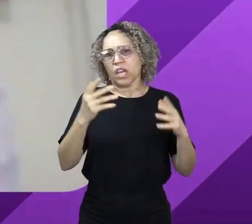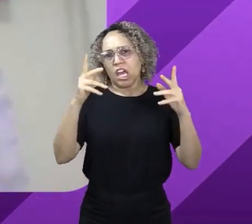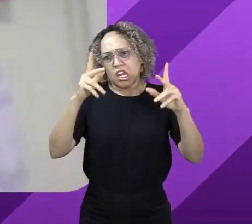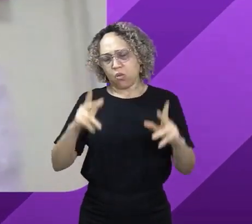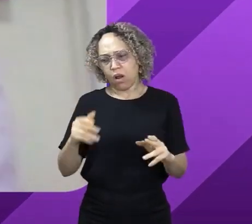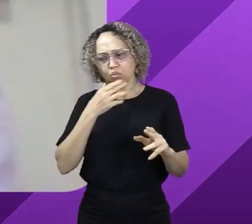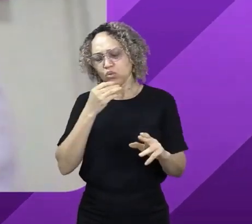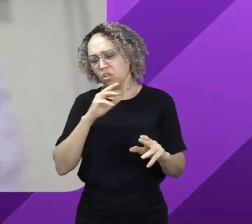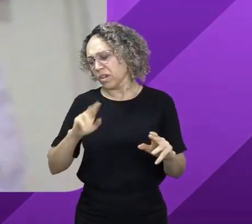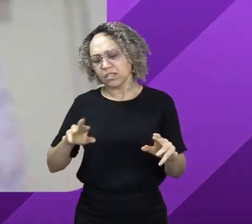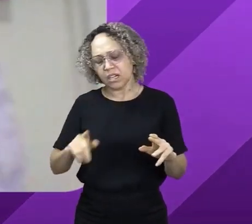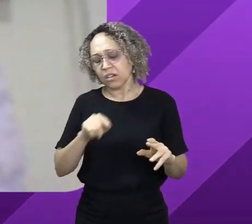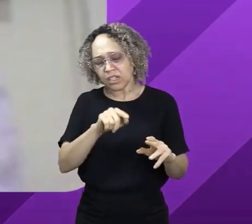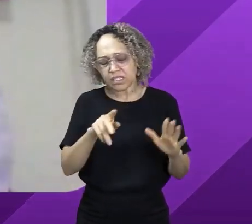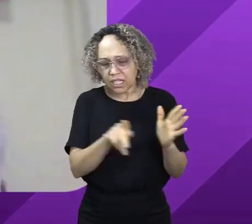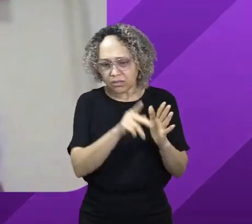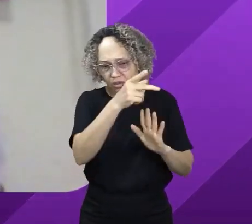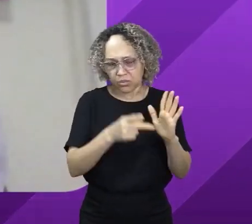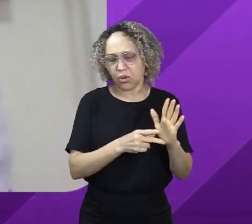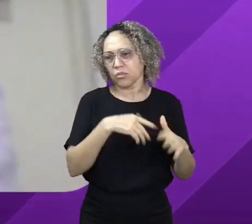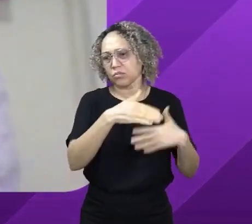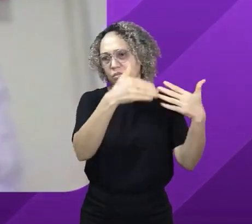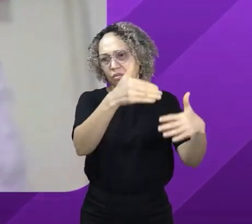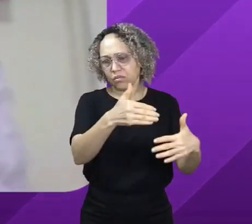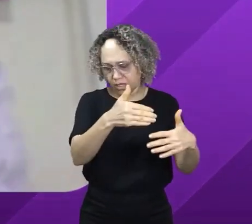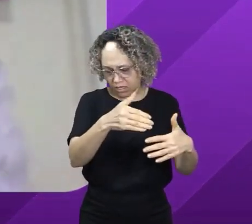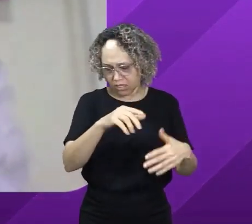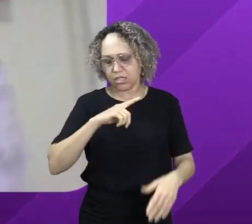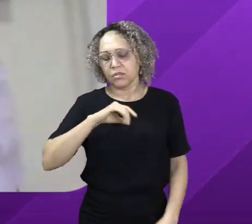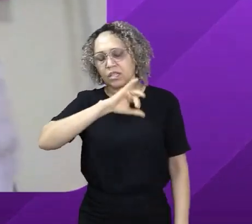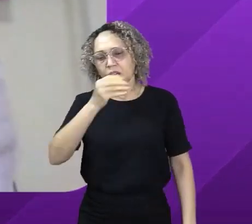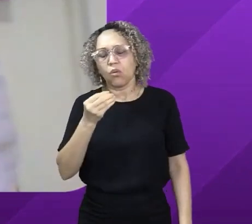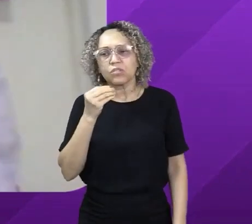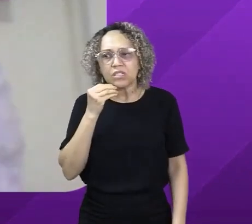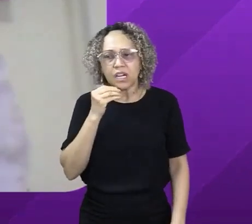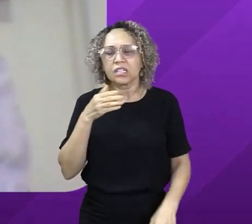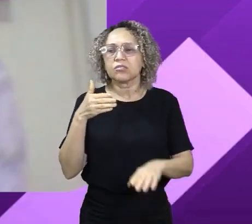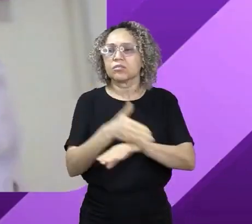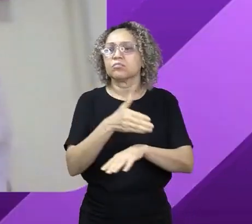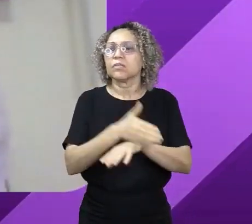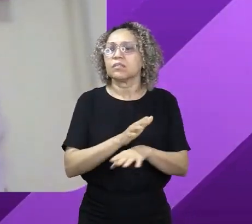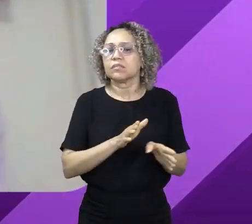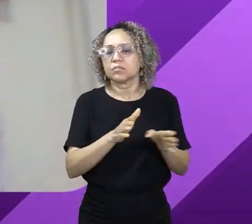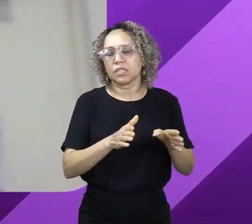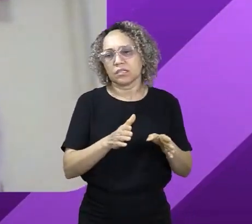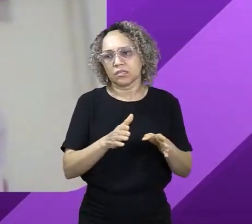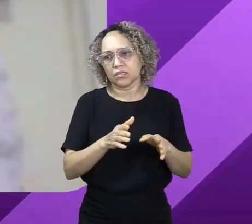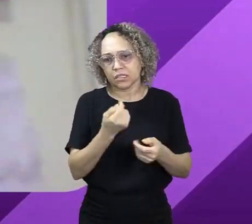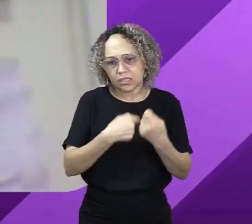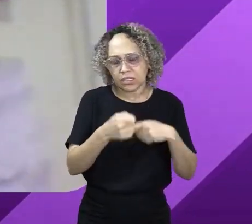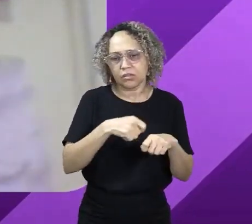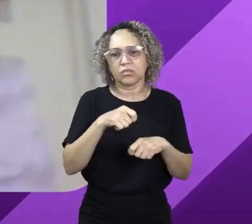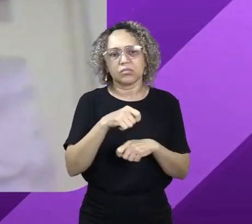querem desenvolver seus próprios projetos e também ter a oportunidade de participar de atividades econômicas,